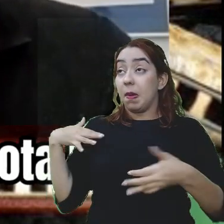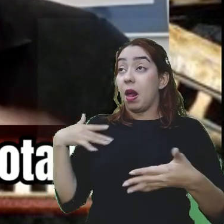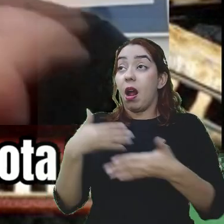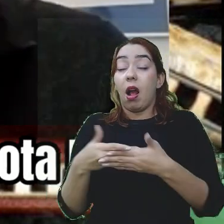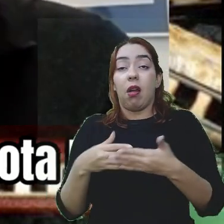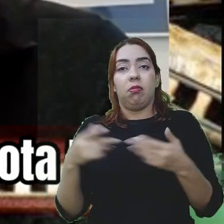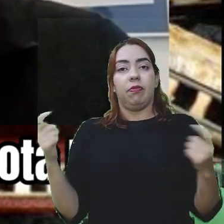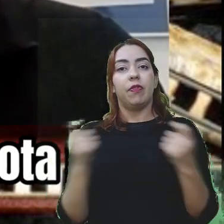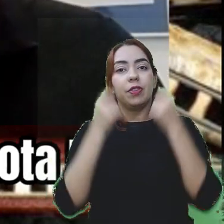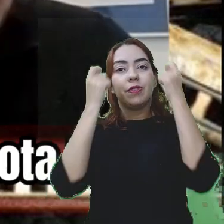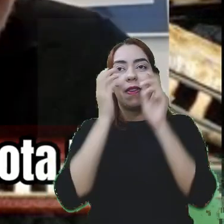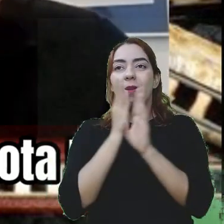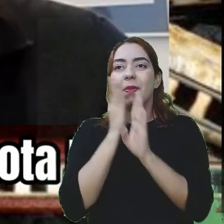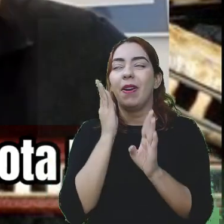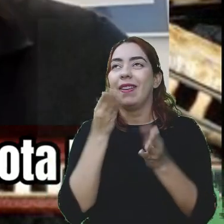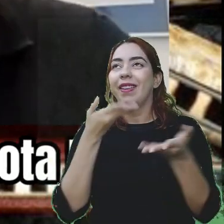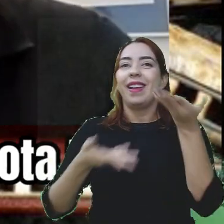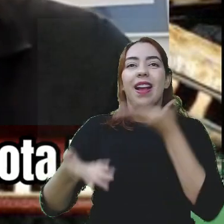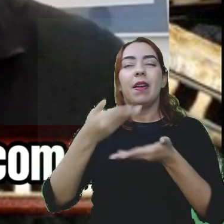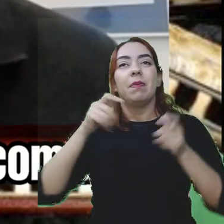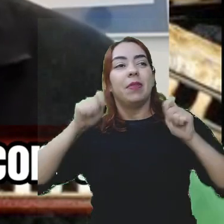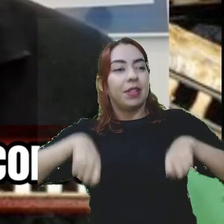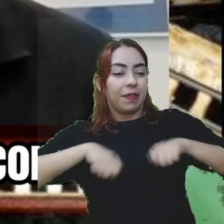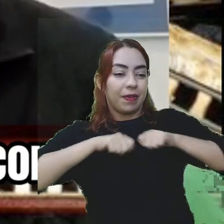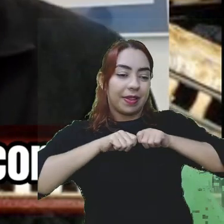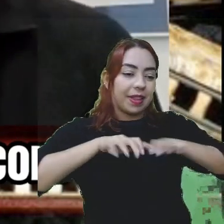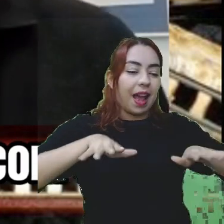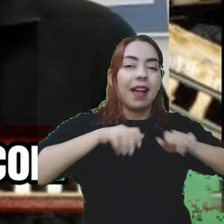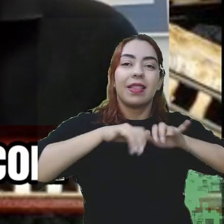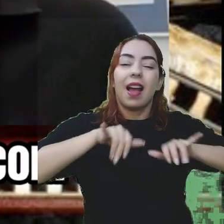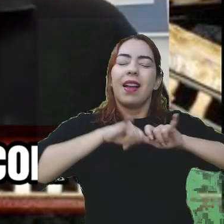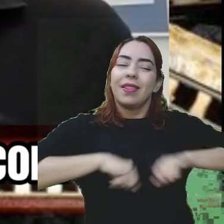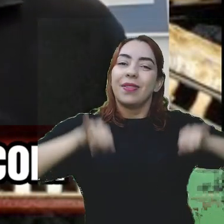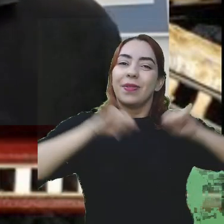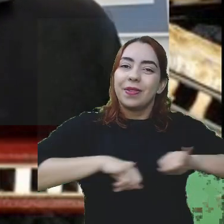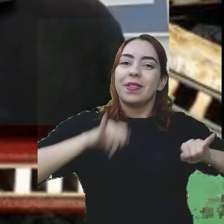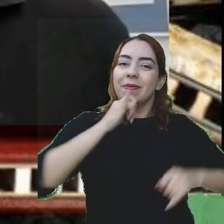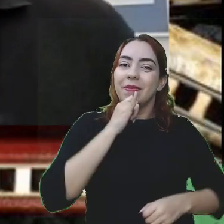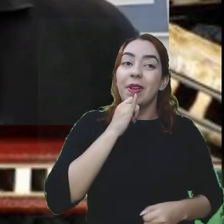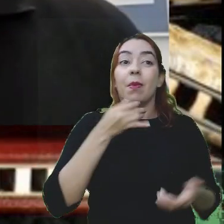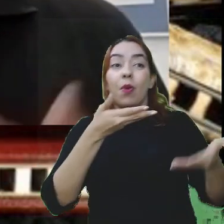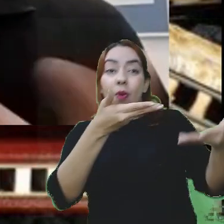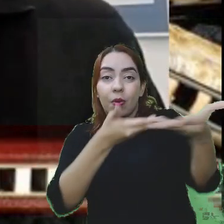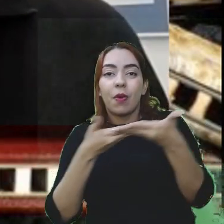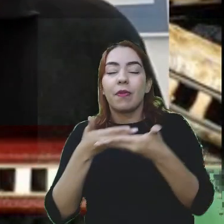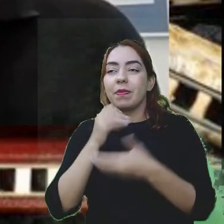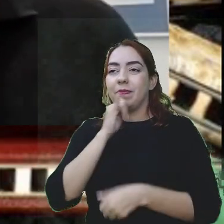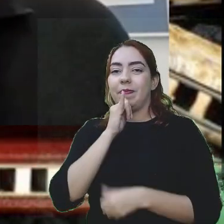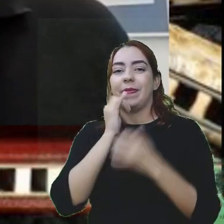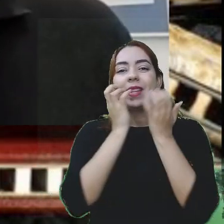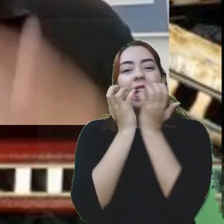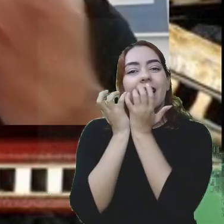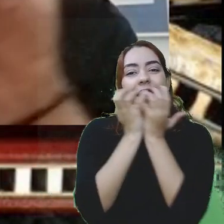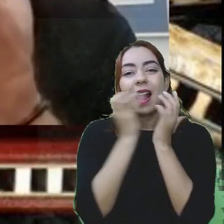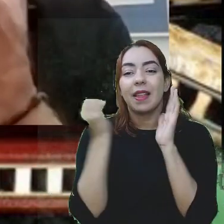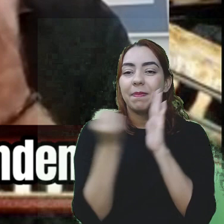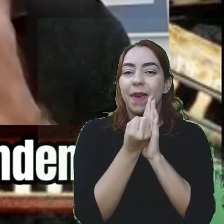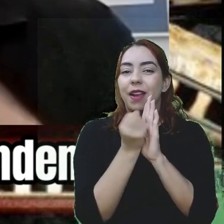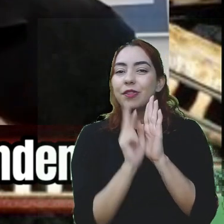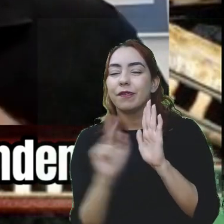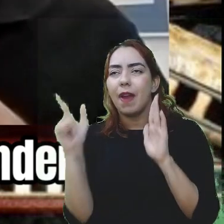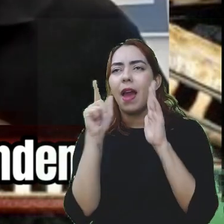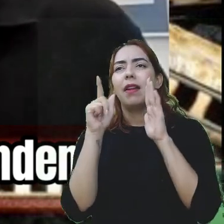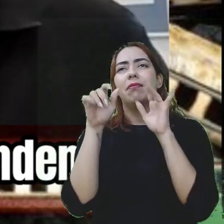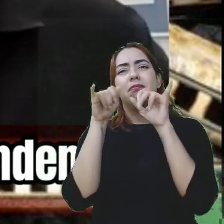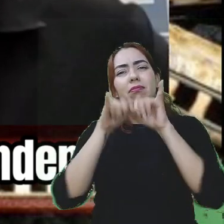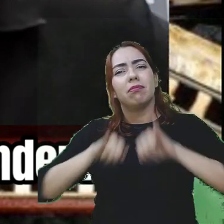Então, alguém tem uma novidade, a gente bota lá. Acontece que quando eu comecei a trabalhar com a gaita, eu coloquei lá, dei informação. Teve